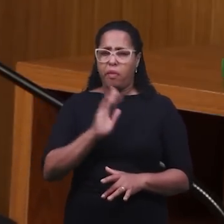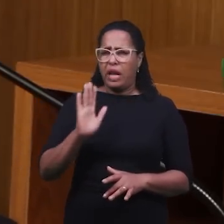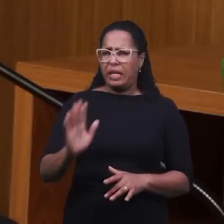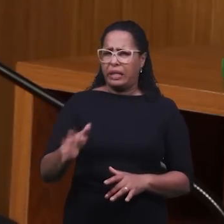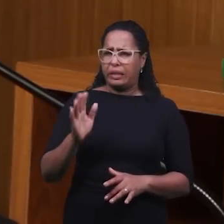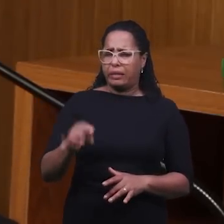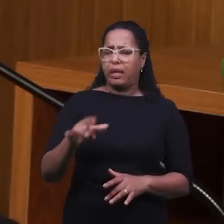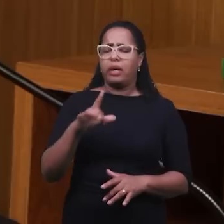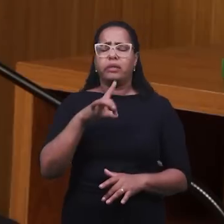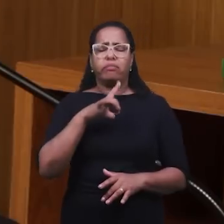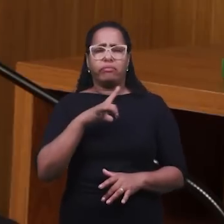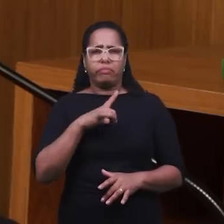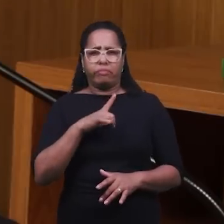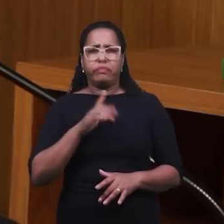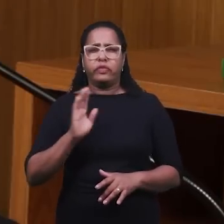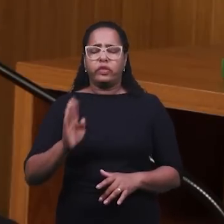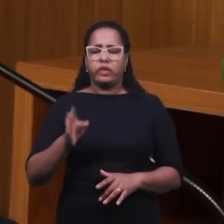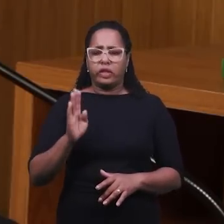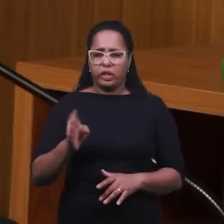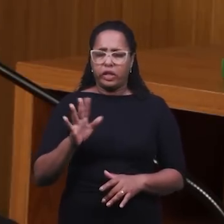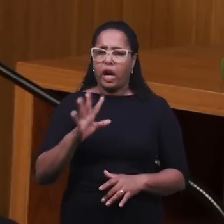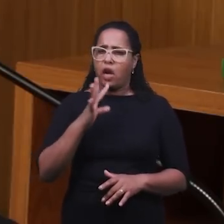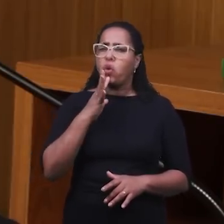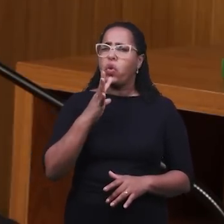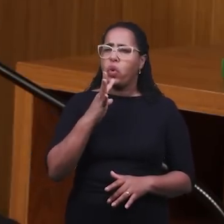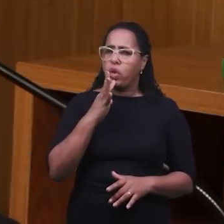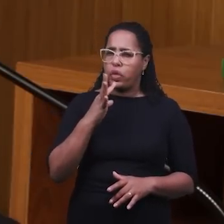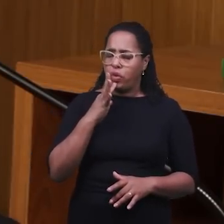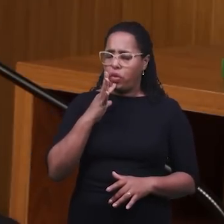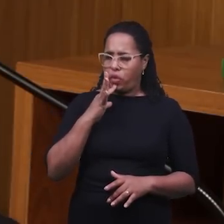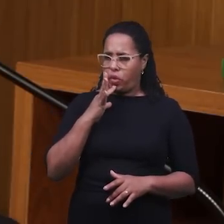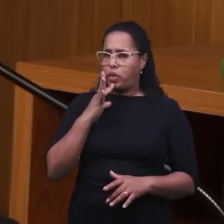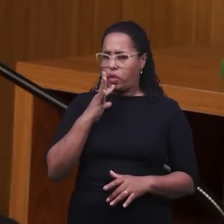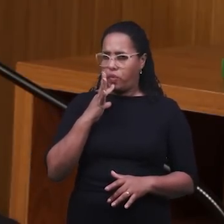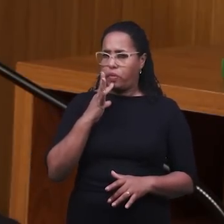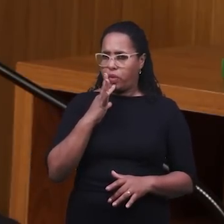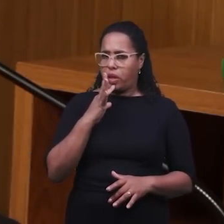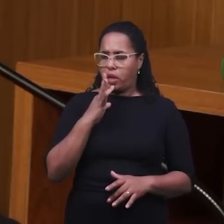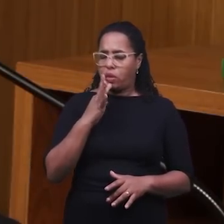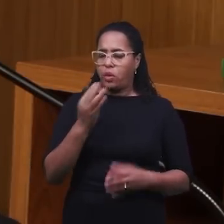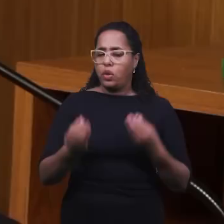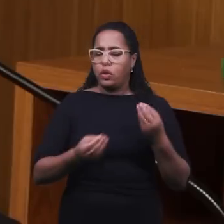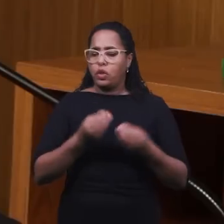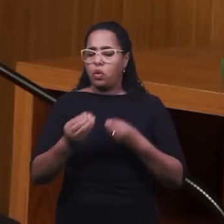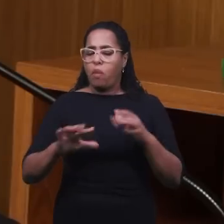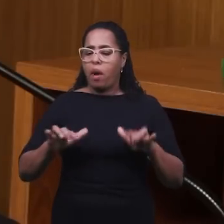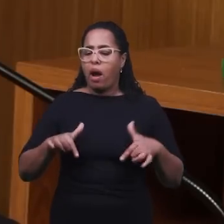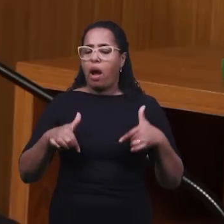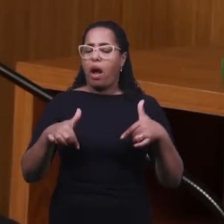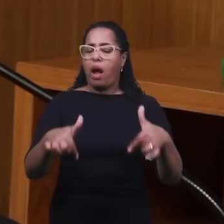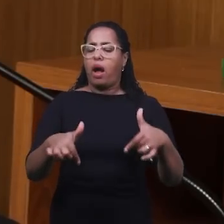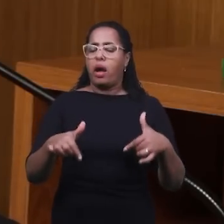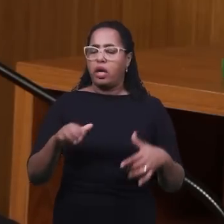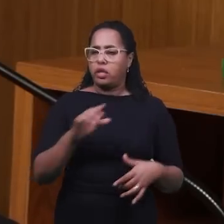dentro de uma característica que o Espírito Santo orientou. Mas lá na frente, agora